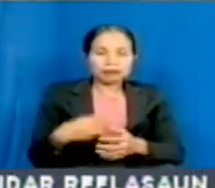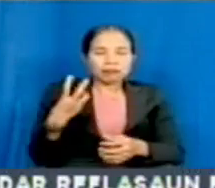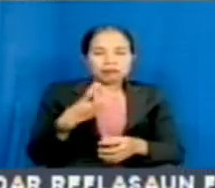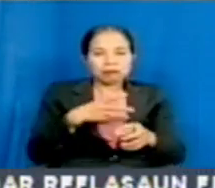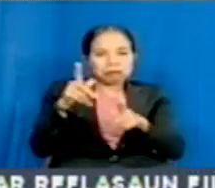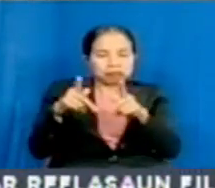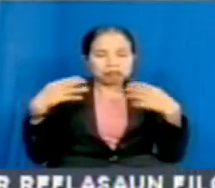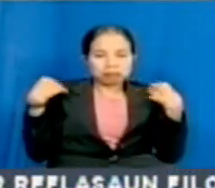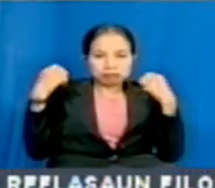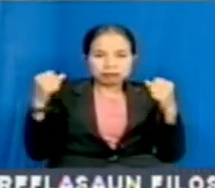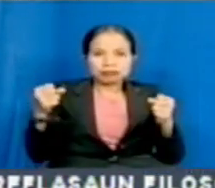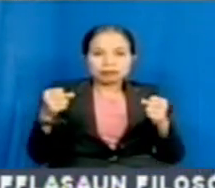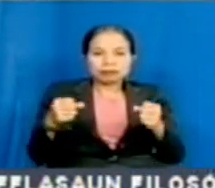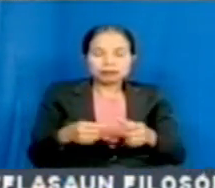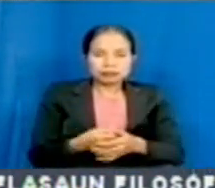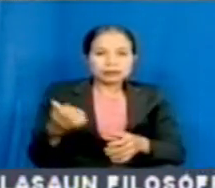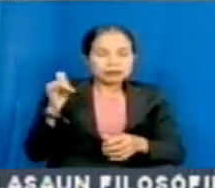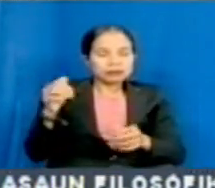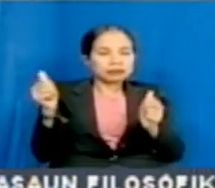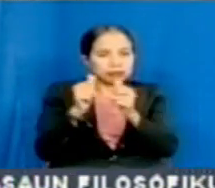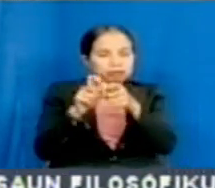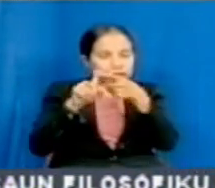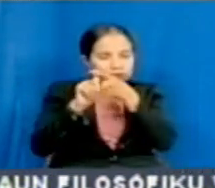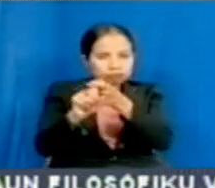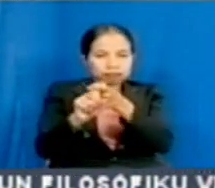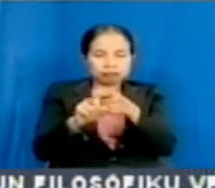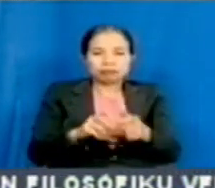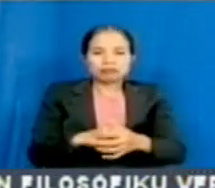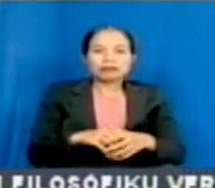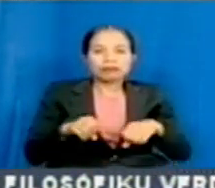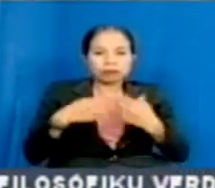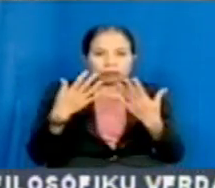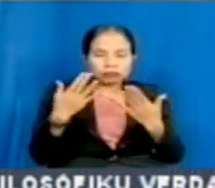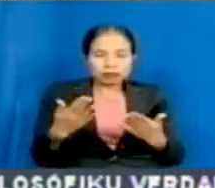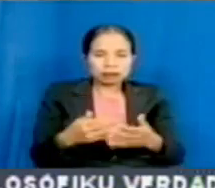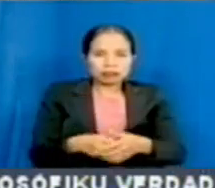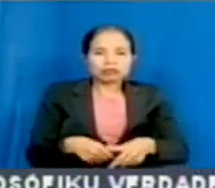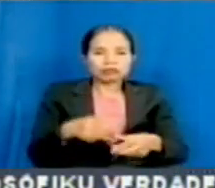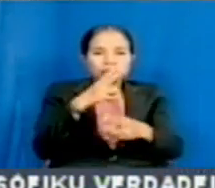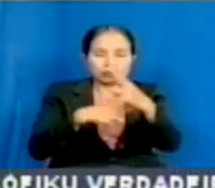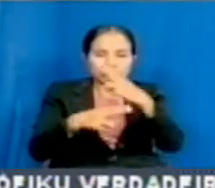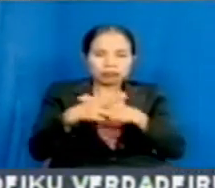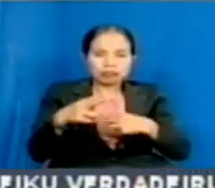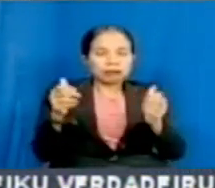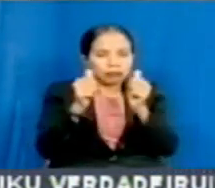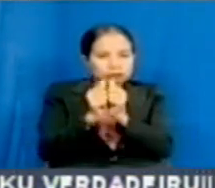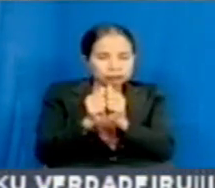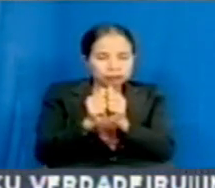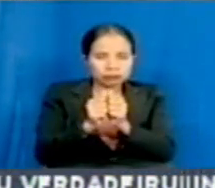Obrani, e Sira Unidade Meitin Tebes, onde está tu Fulima Mamalu,